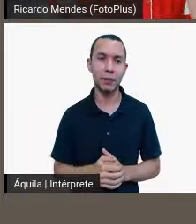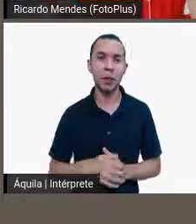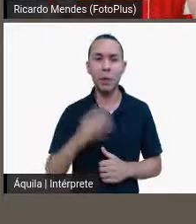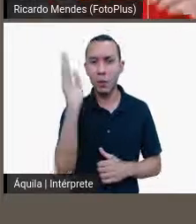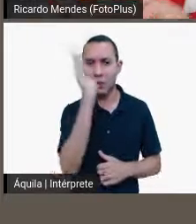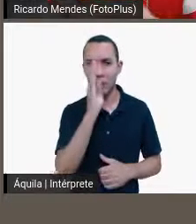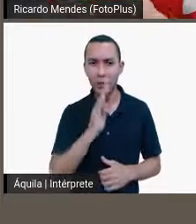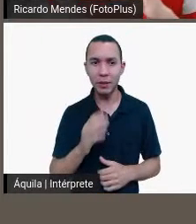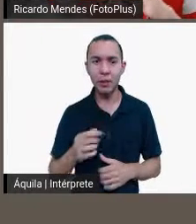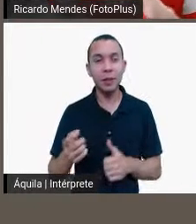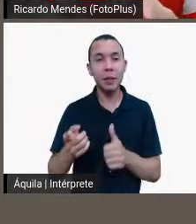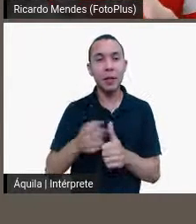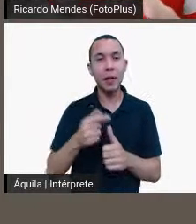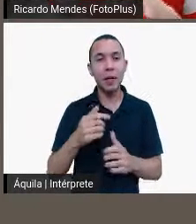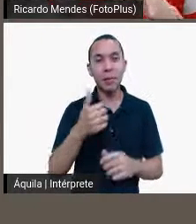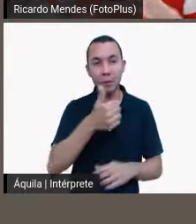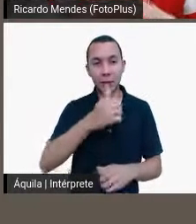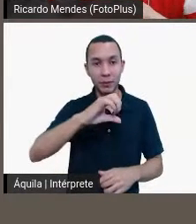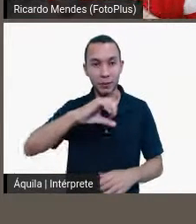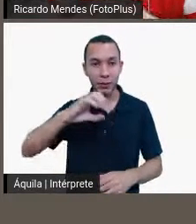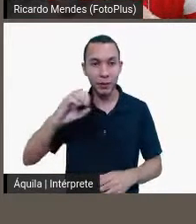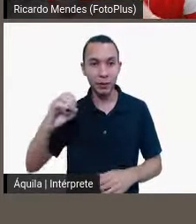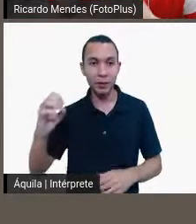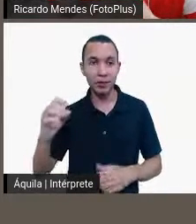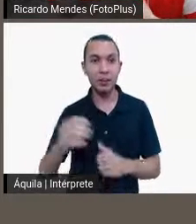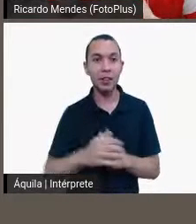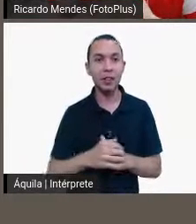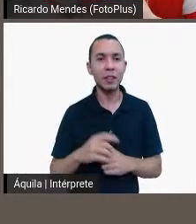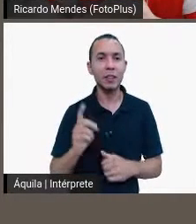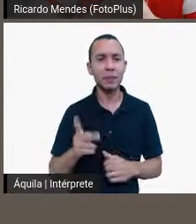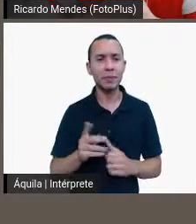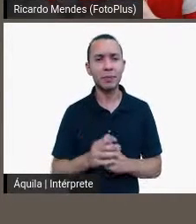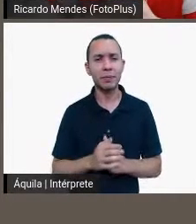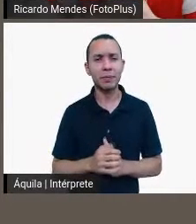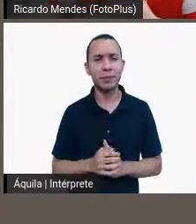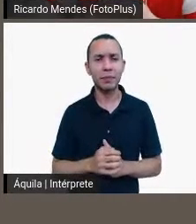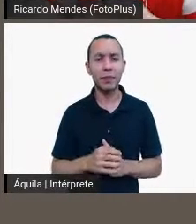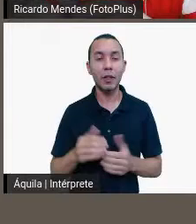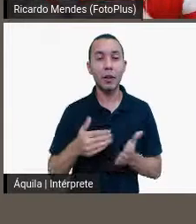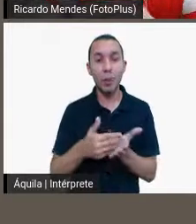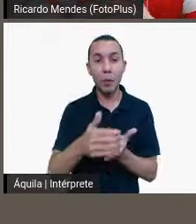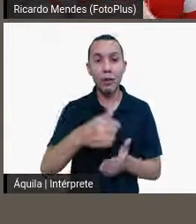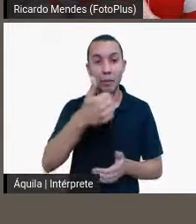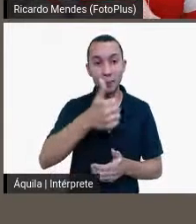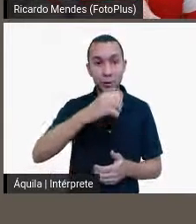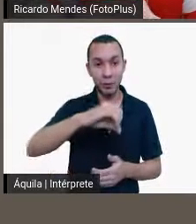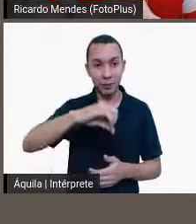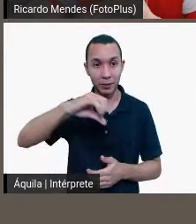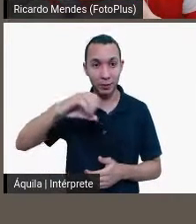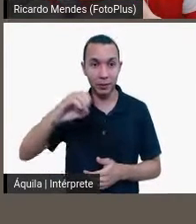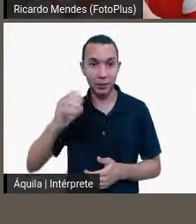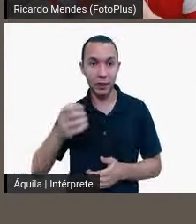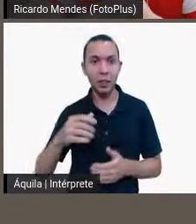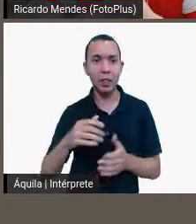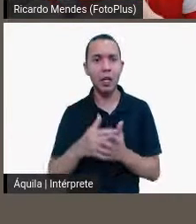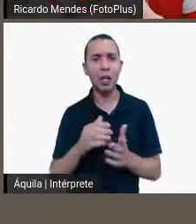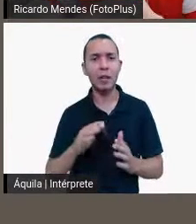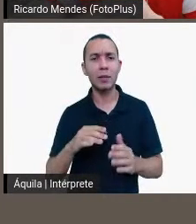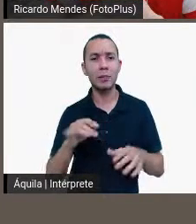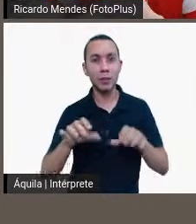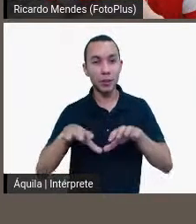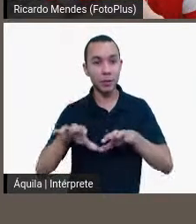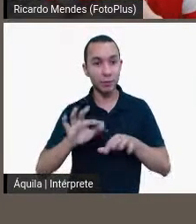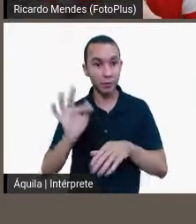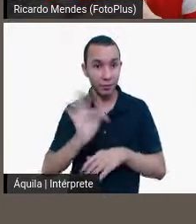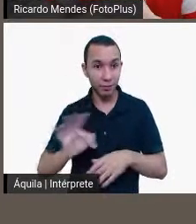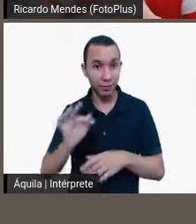primeira metade do século XX demorará a ser estudado de forma mais consistente, o que ocorre a partir da década de 90, quando a contribuição acadêmica à historiografia do segmento